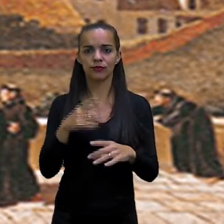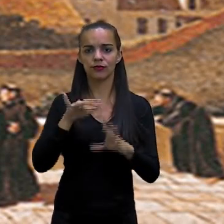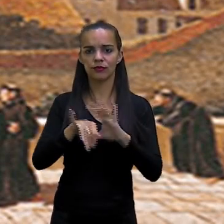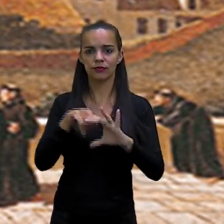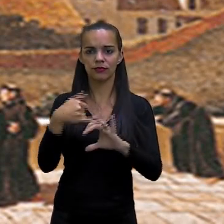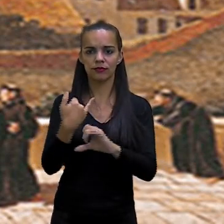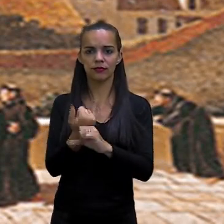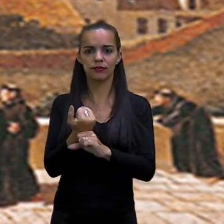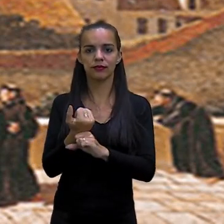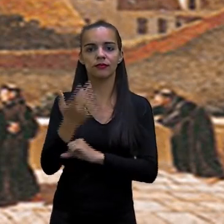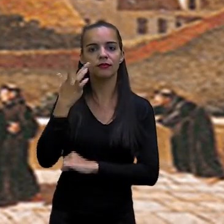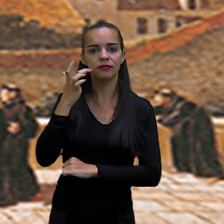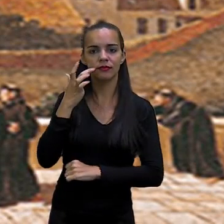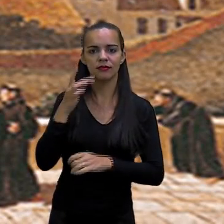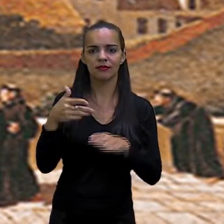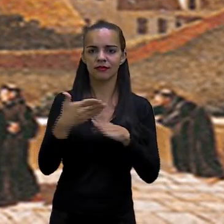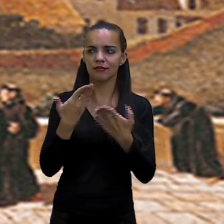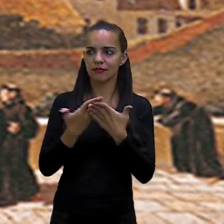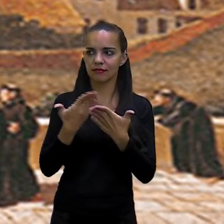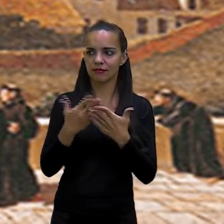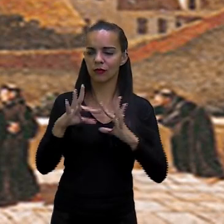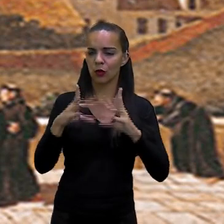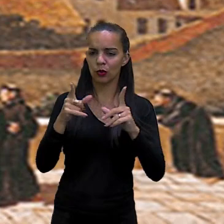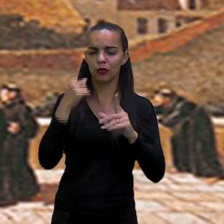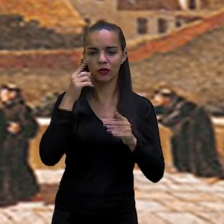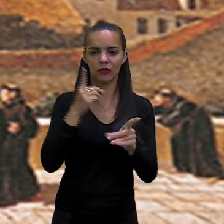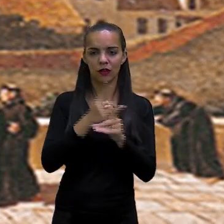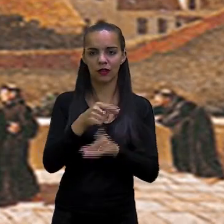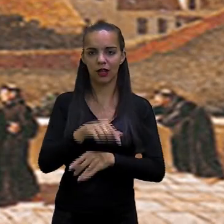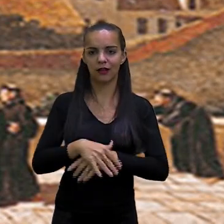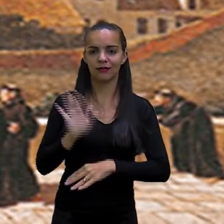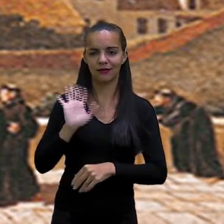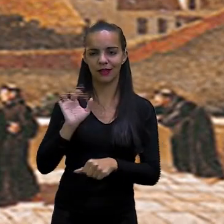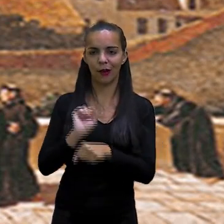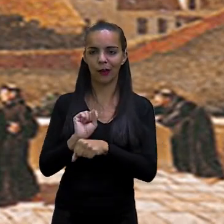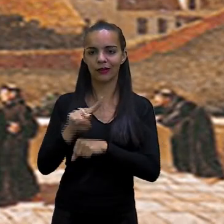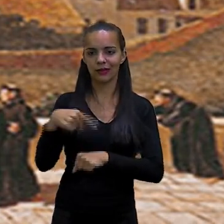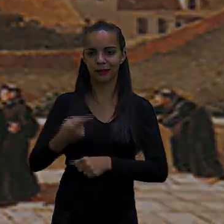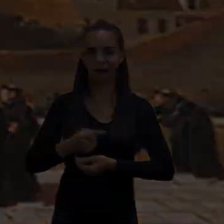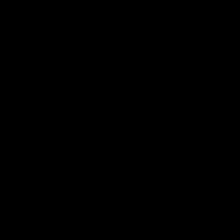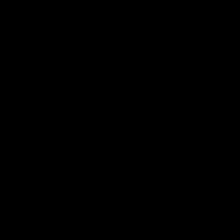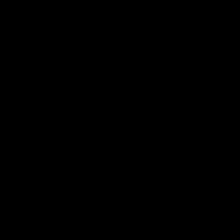do YouTube, YouTube SMED-GV. Aguardo vocês lá. Até a próxima.